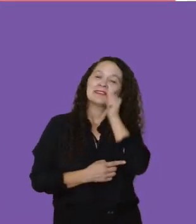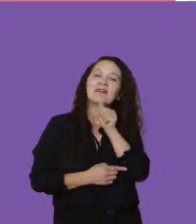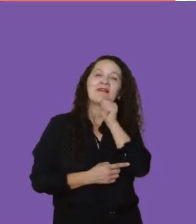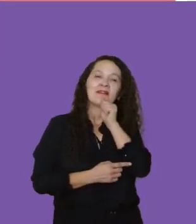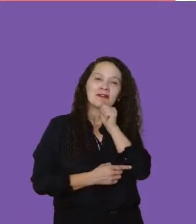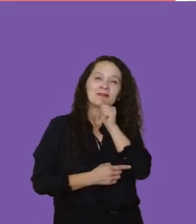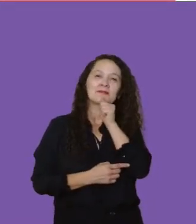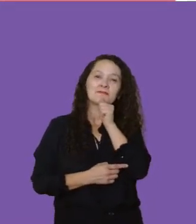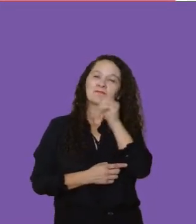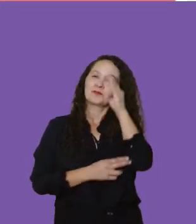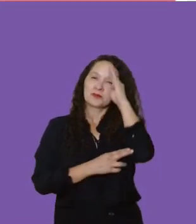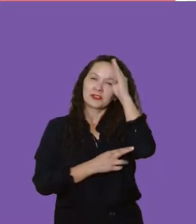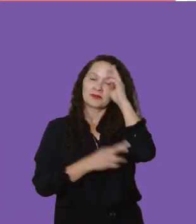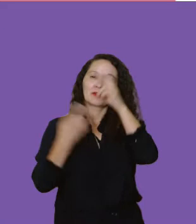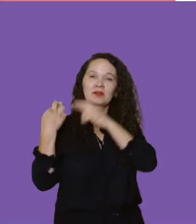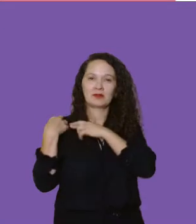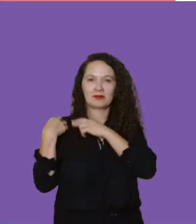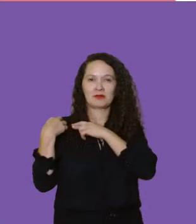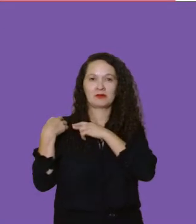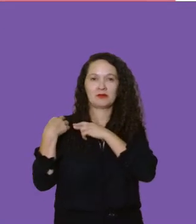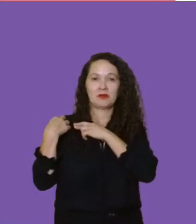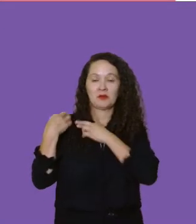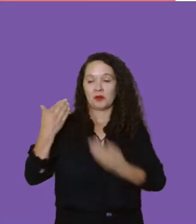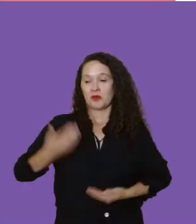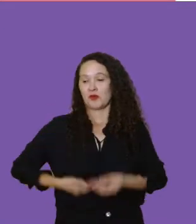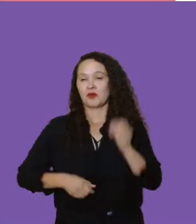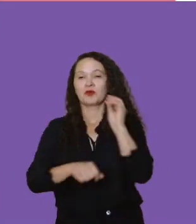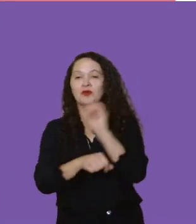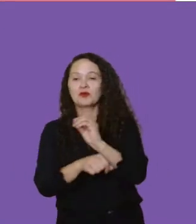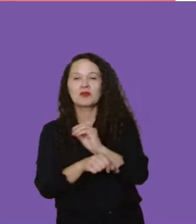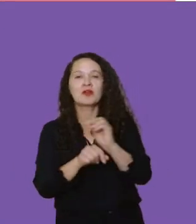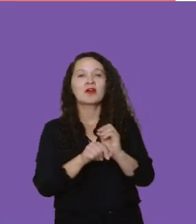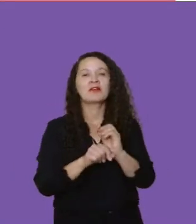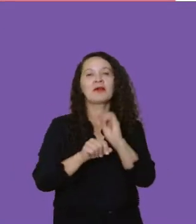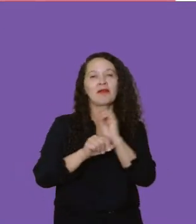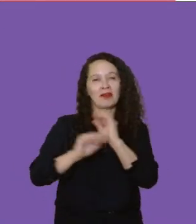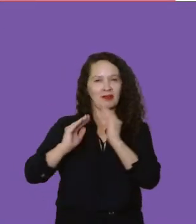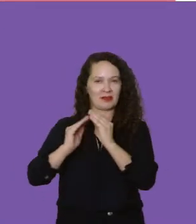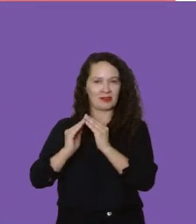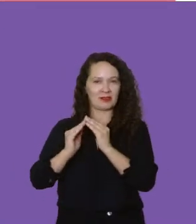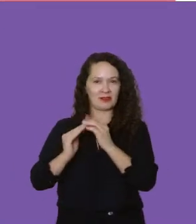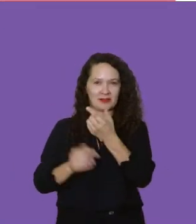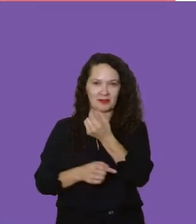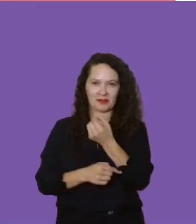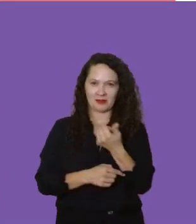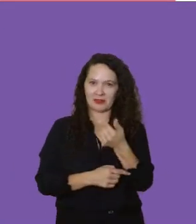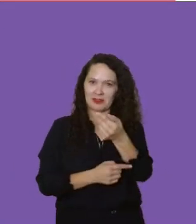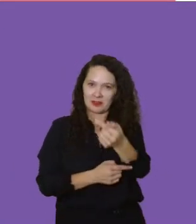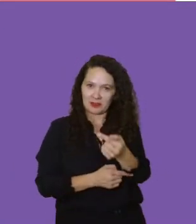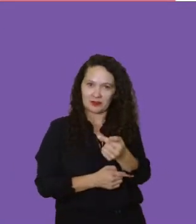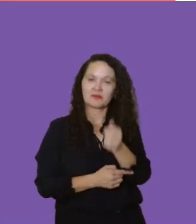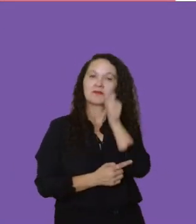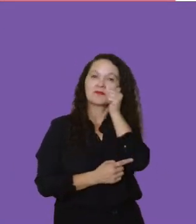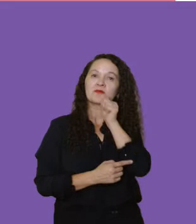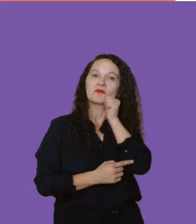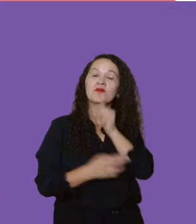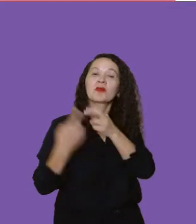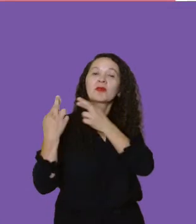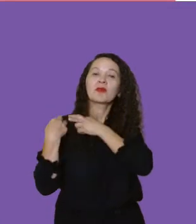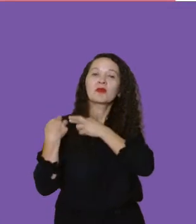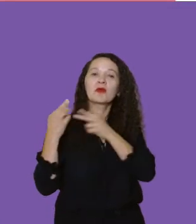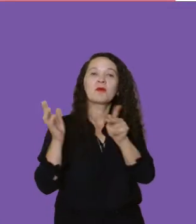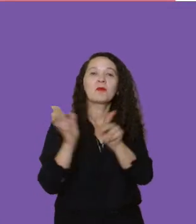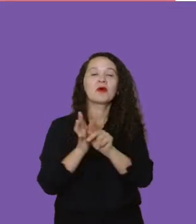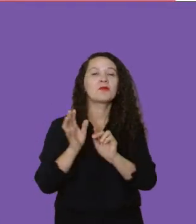aquelas principais responsáveis pelos serviços de cuidado, pelos afazeres domésticos. Em 2017, as mulheres foram responsáveis